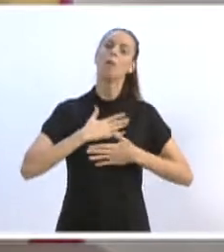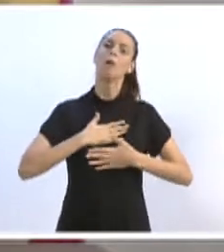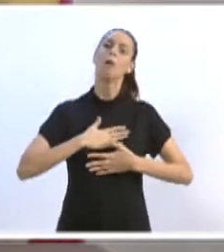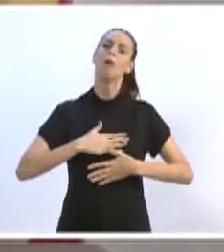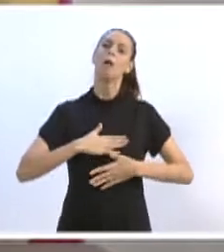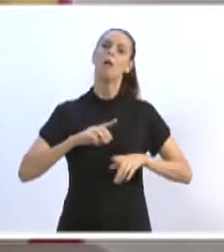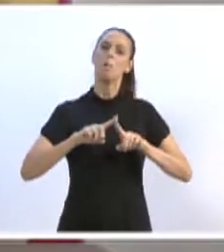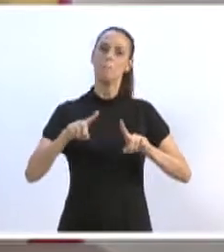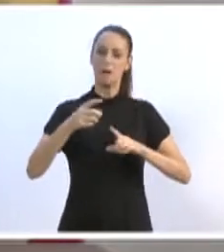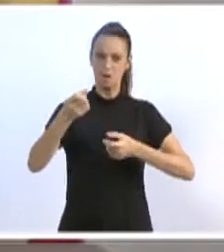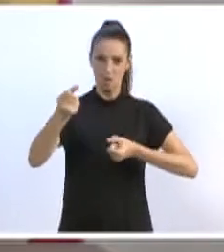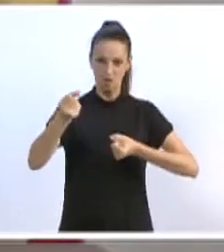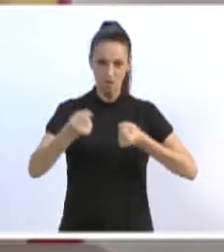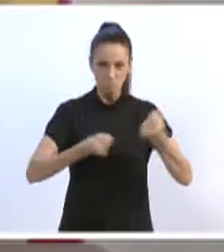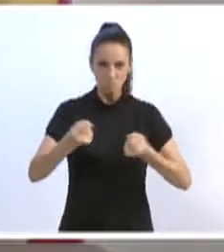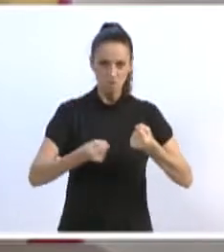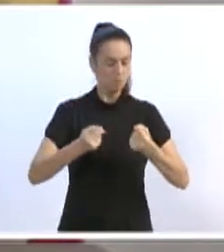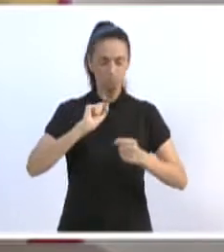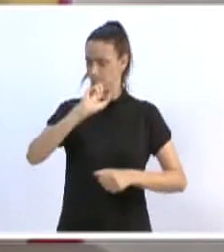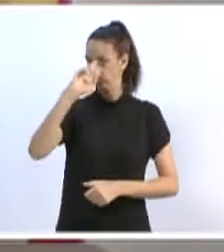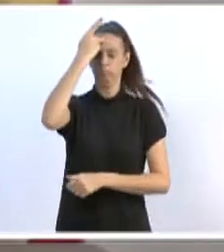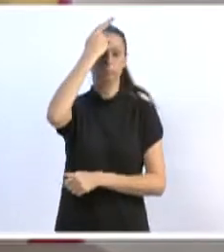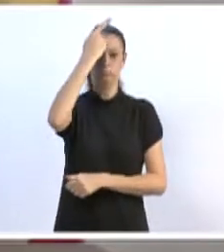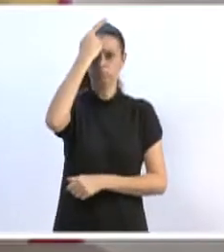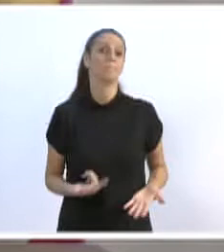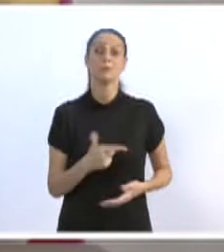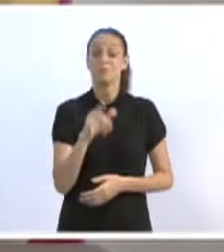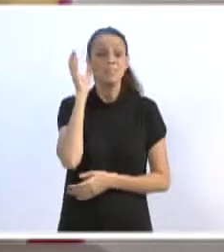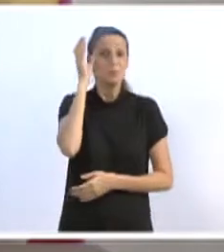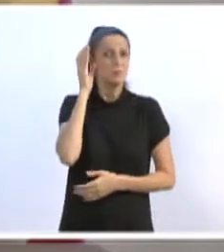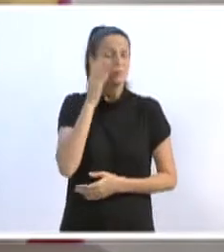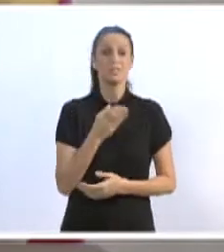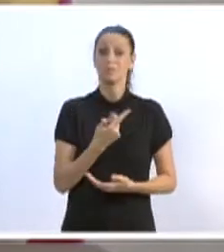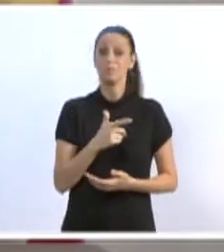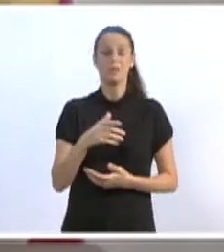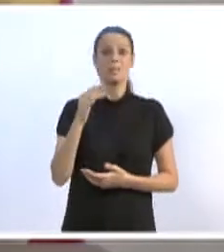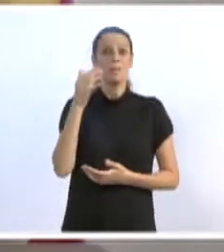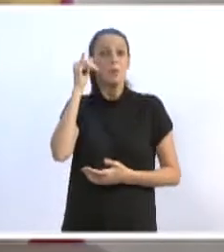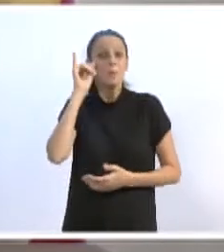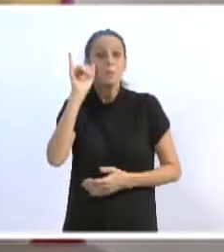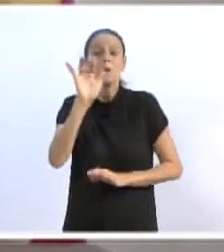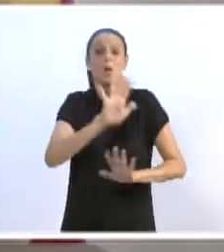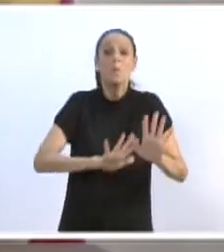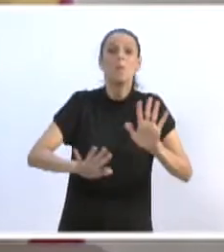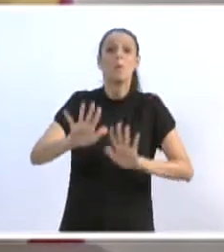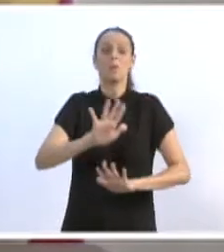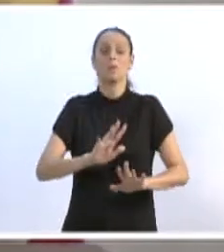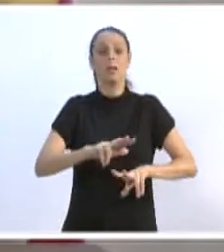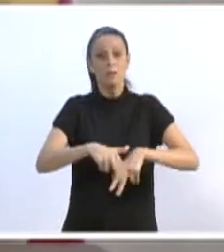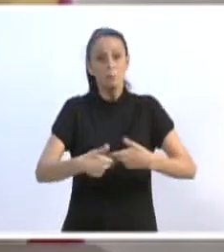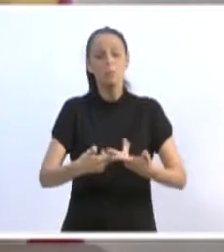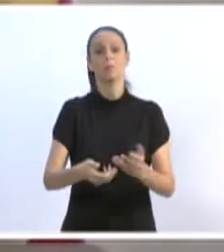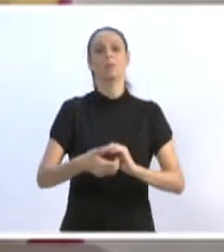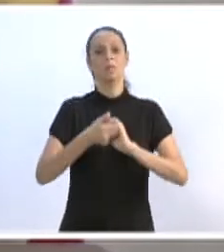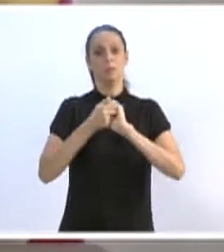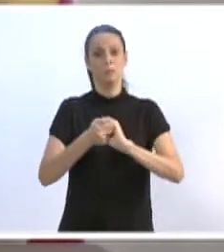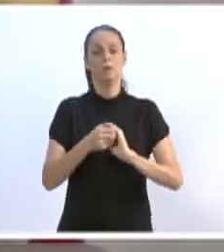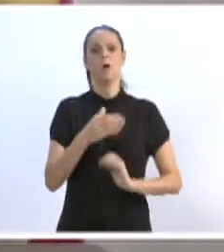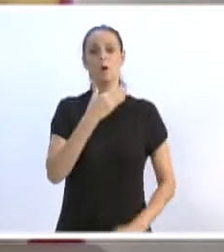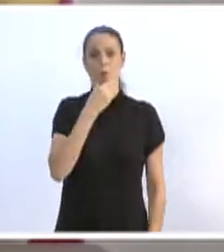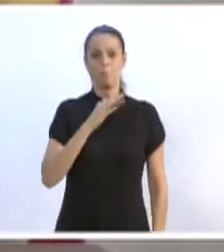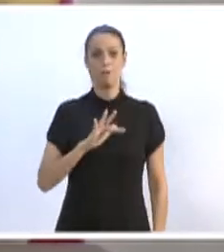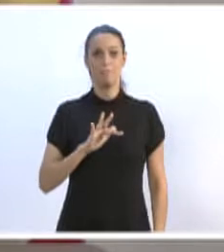senta atrás do volante de um carro, muda completamente e se torna, infelizmente, um assassino em potencial, não